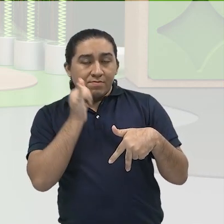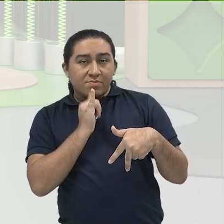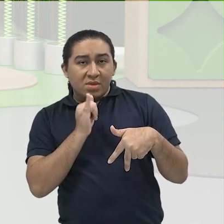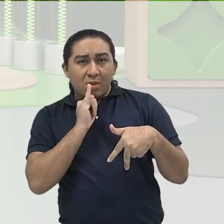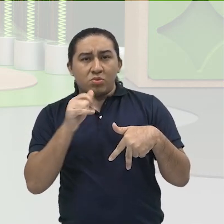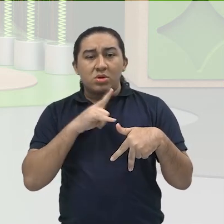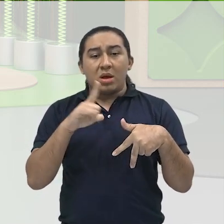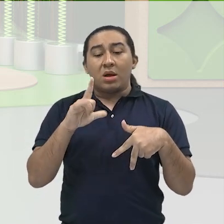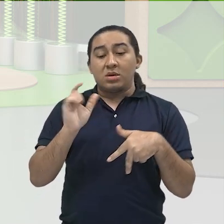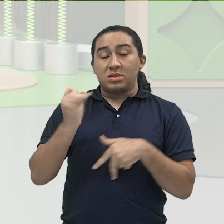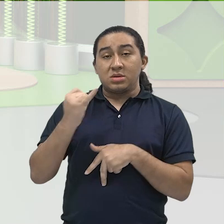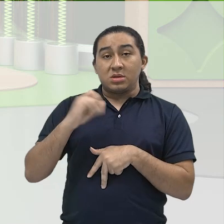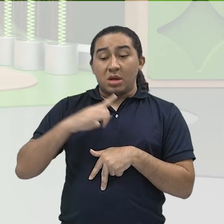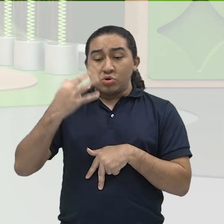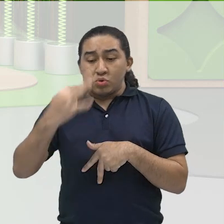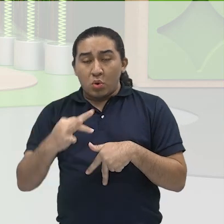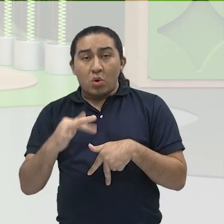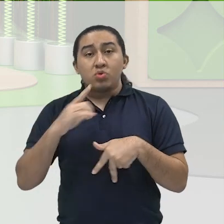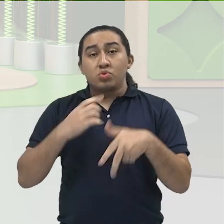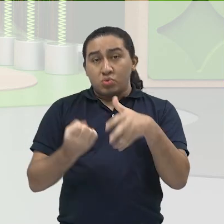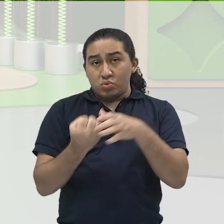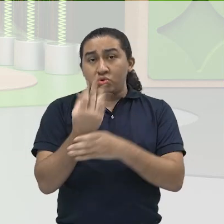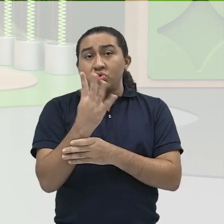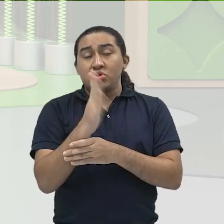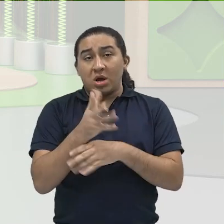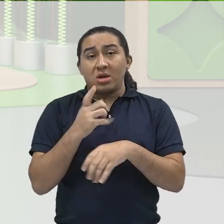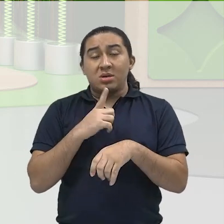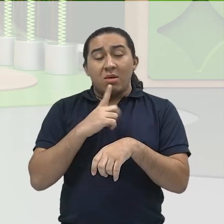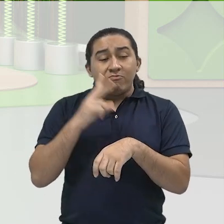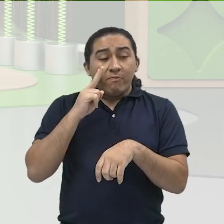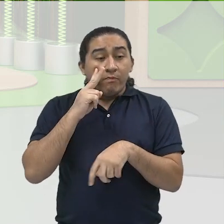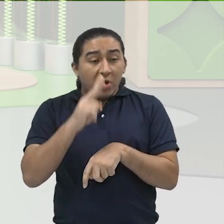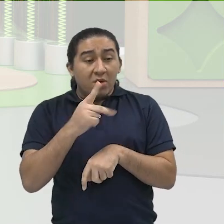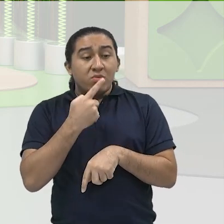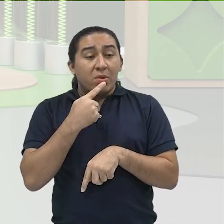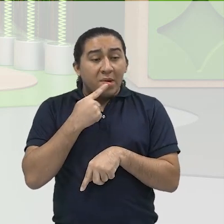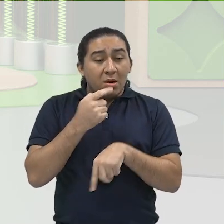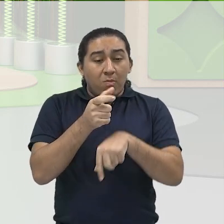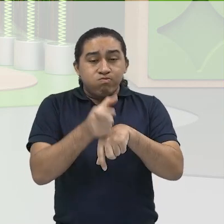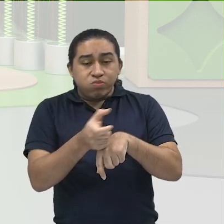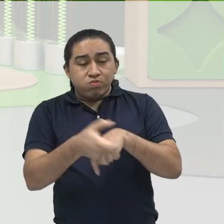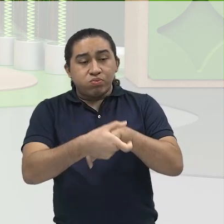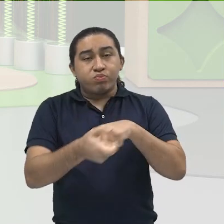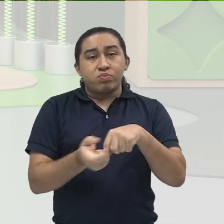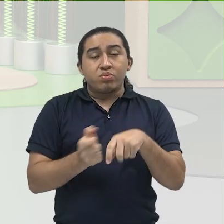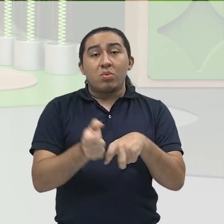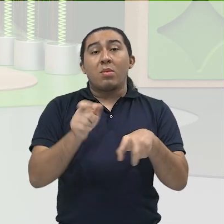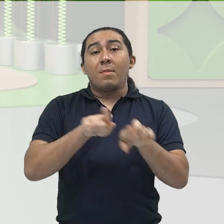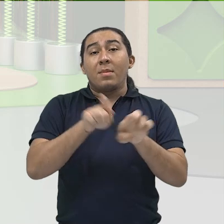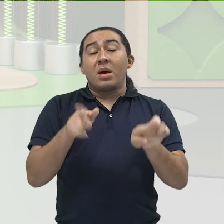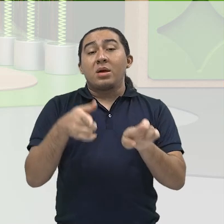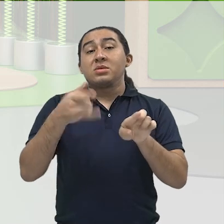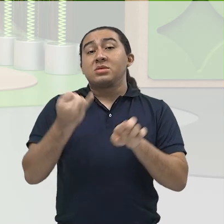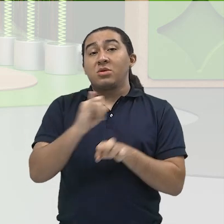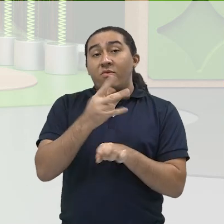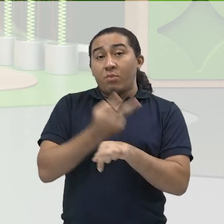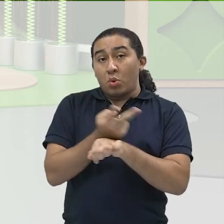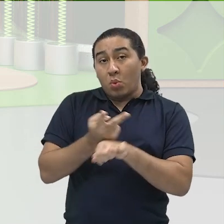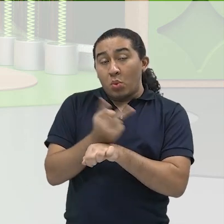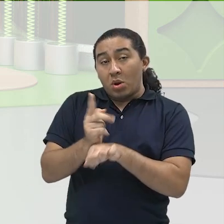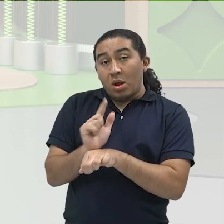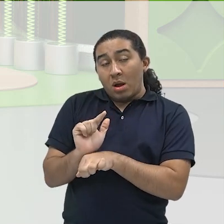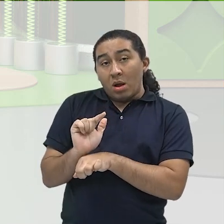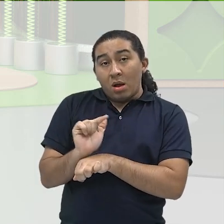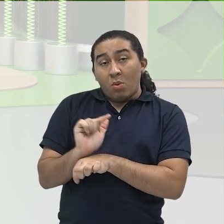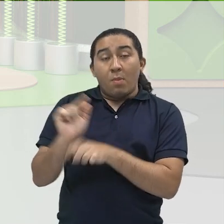tratamento quando as lesões já surgiram, já estão aparentes. Mas quanto antes você procurar ajuda médica, né, mais fácil